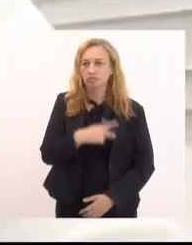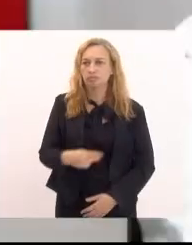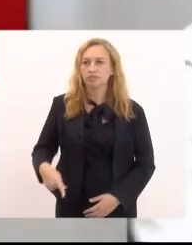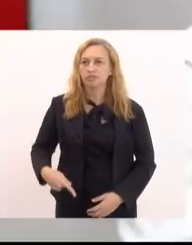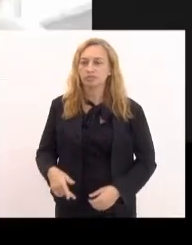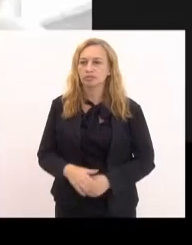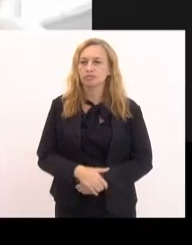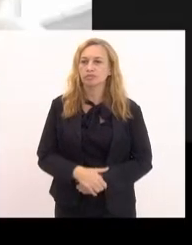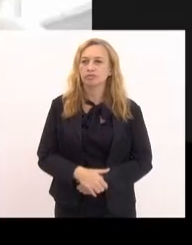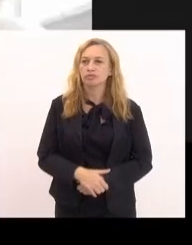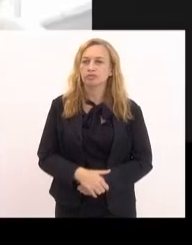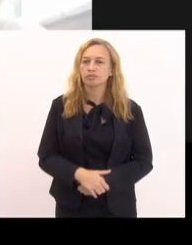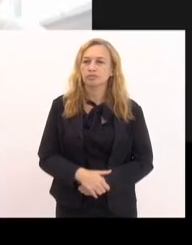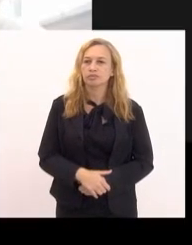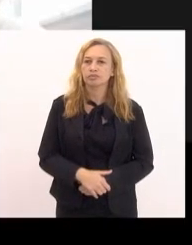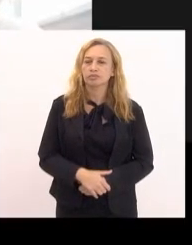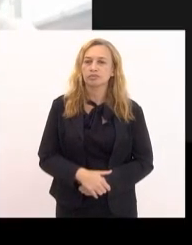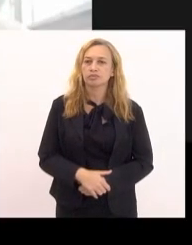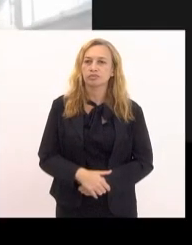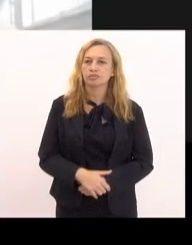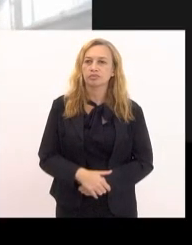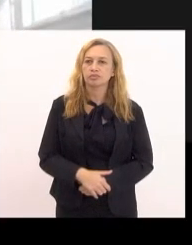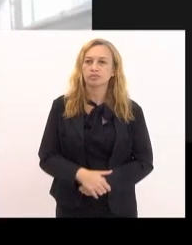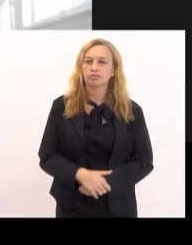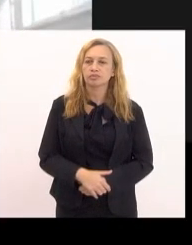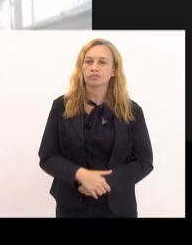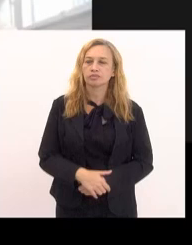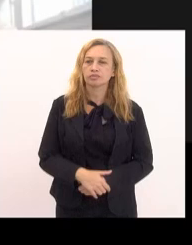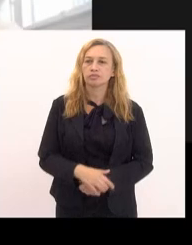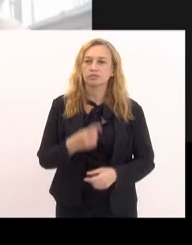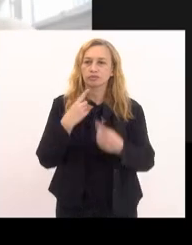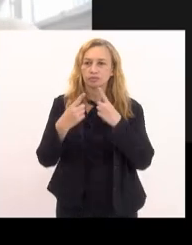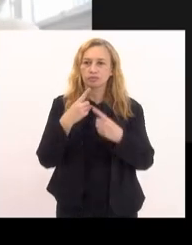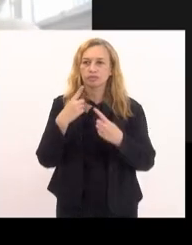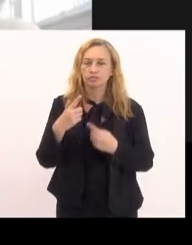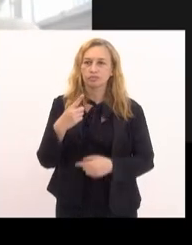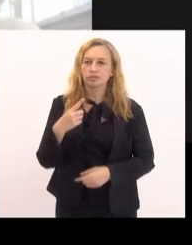presidente. Para discutir. Para discutir, Malafaia.